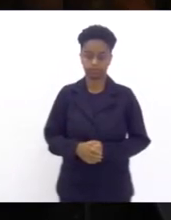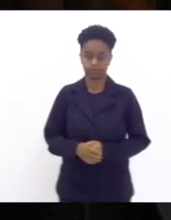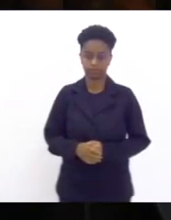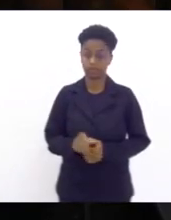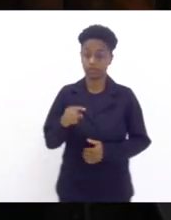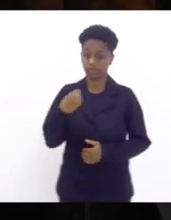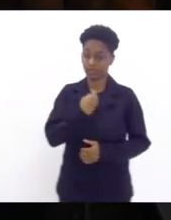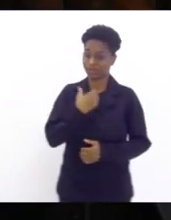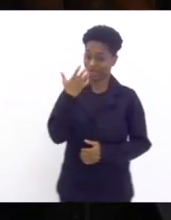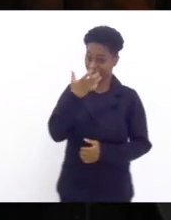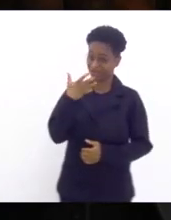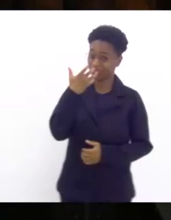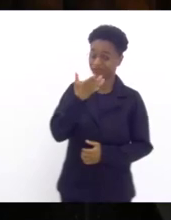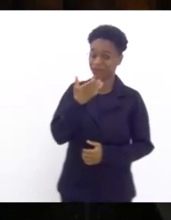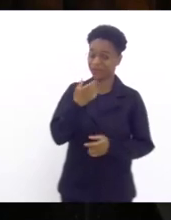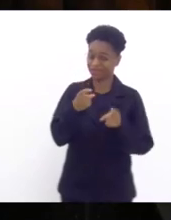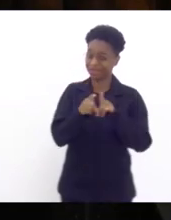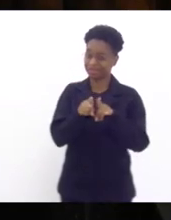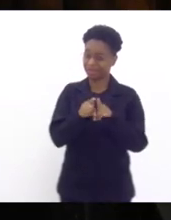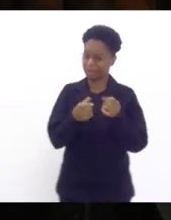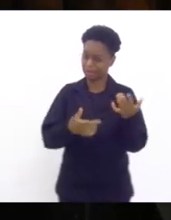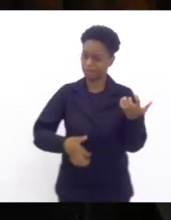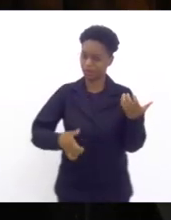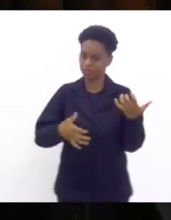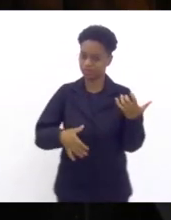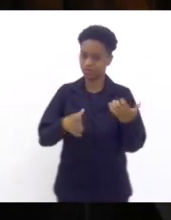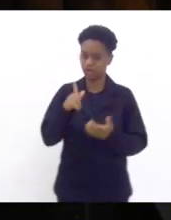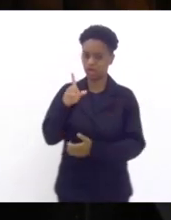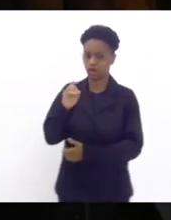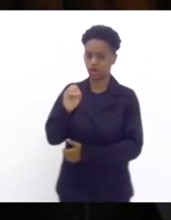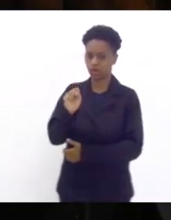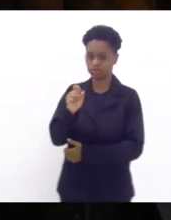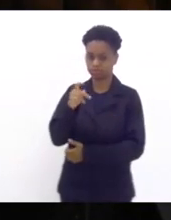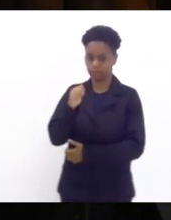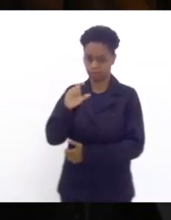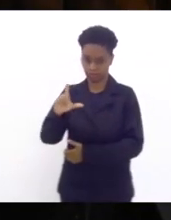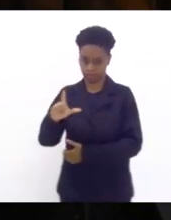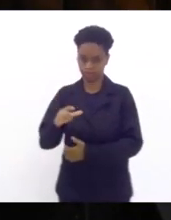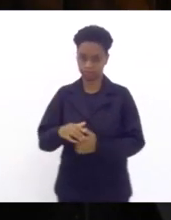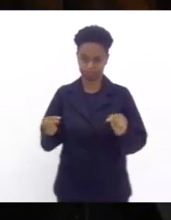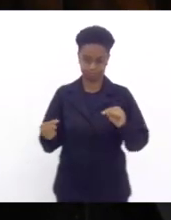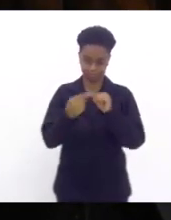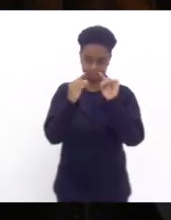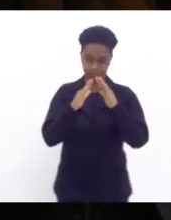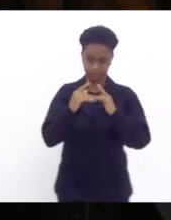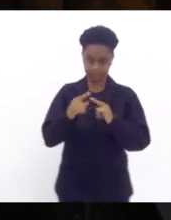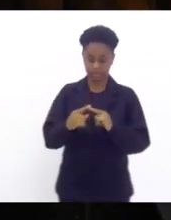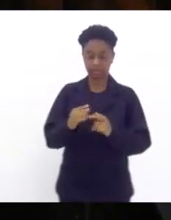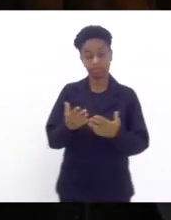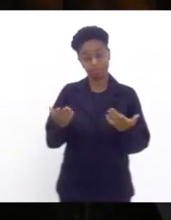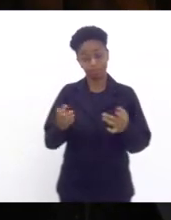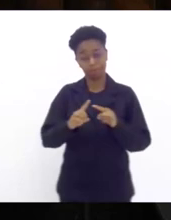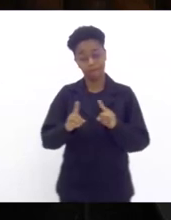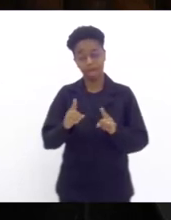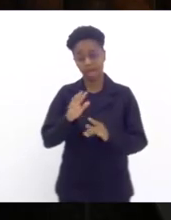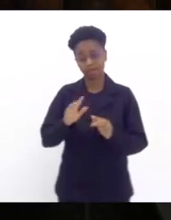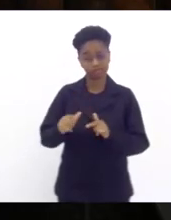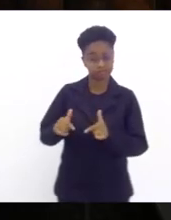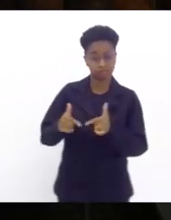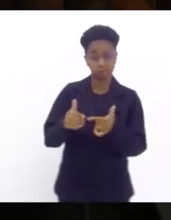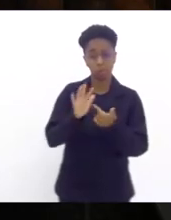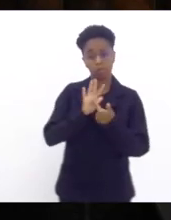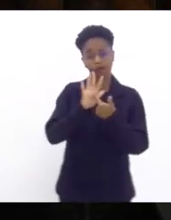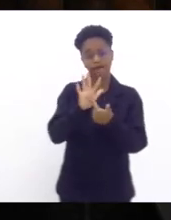cantor e músico gospel mas foi um ato de fé